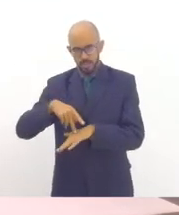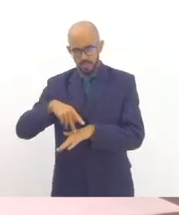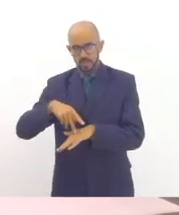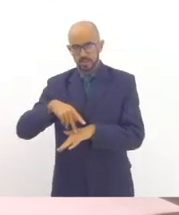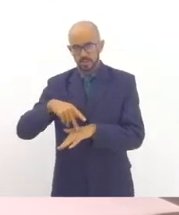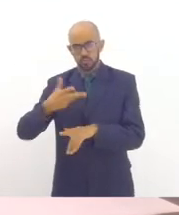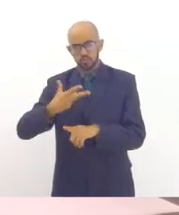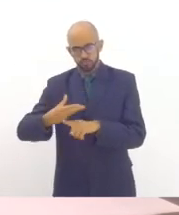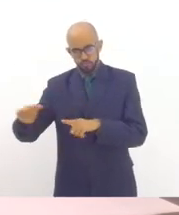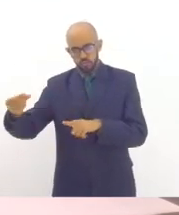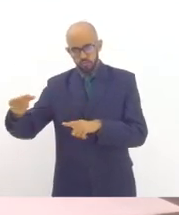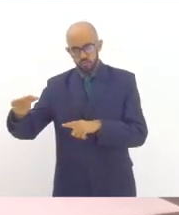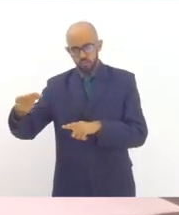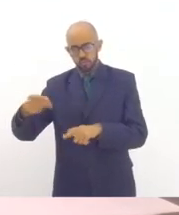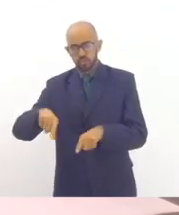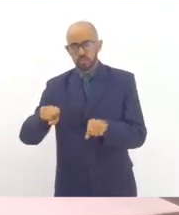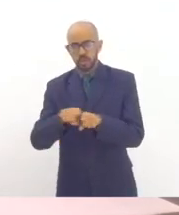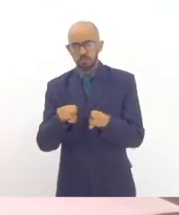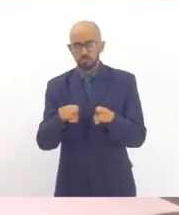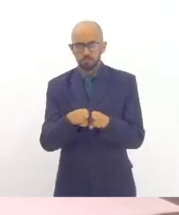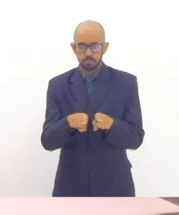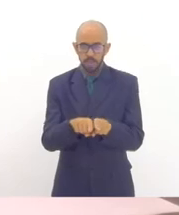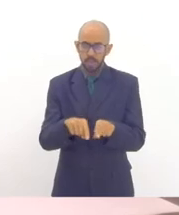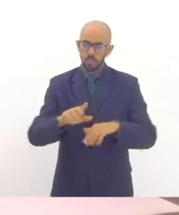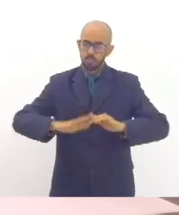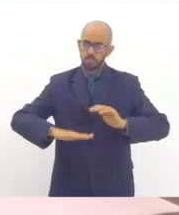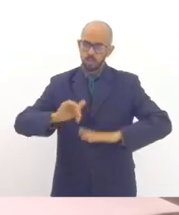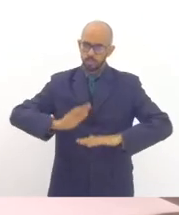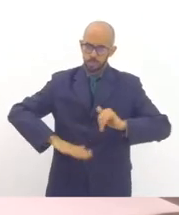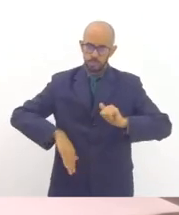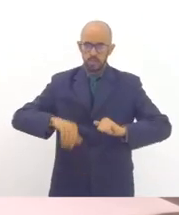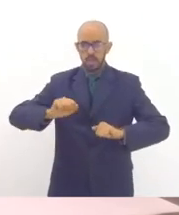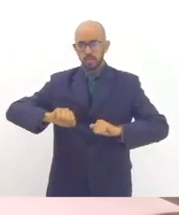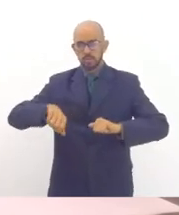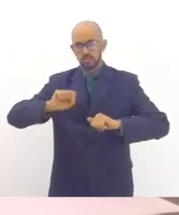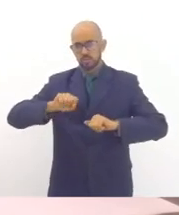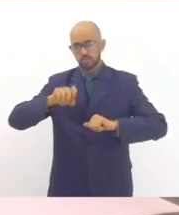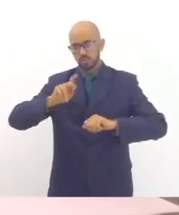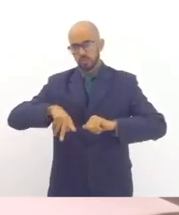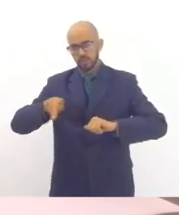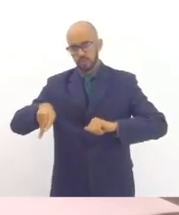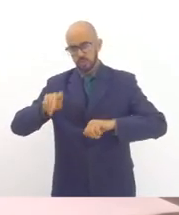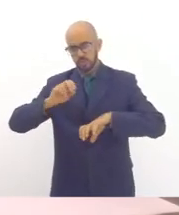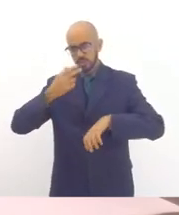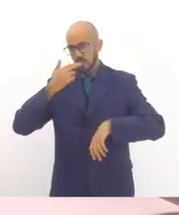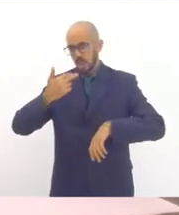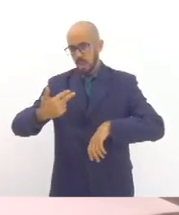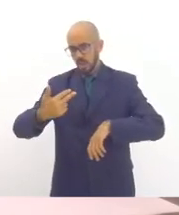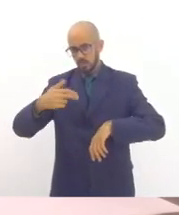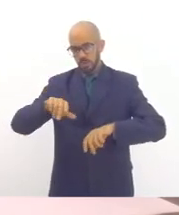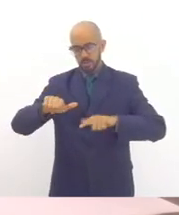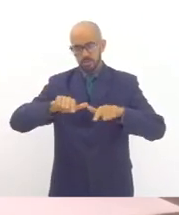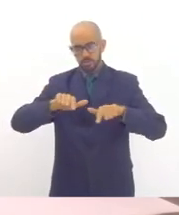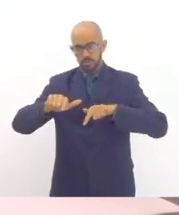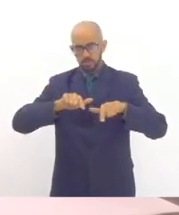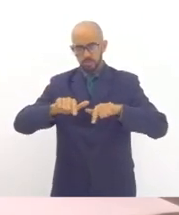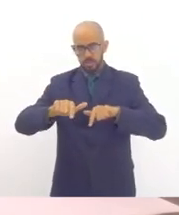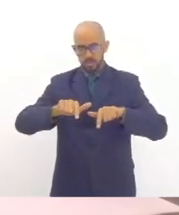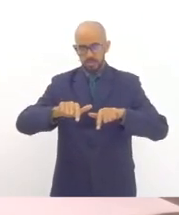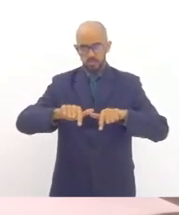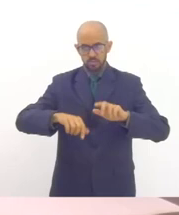sobre a questão da situação profissional de professores de língua que estão atuando em